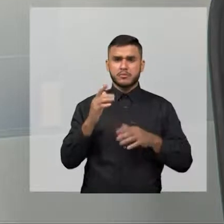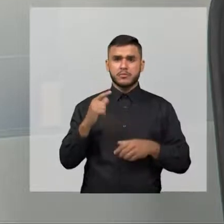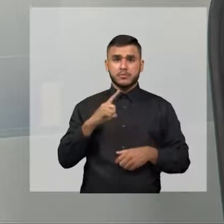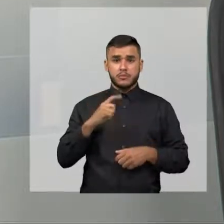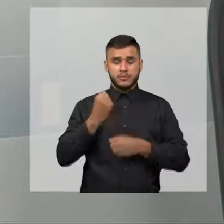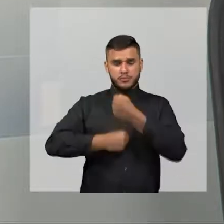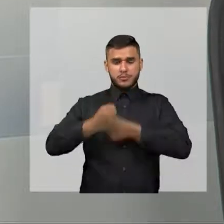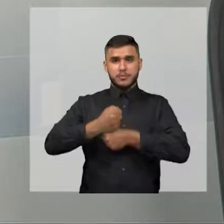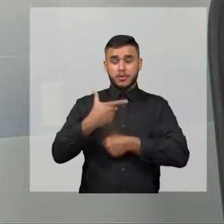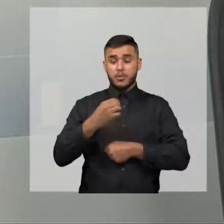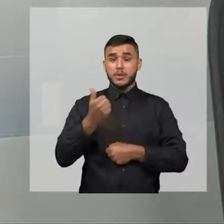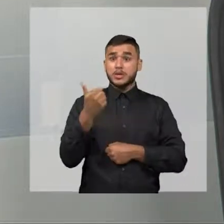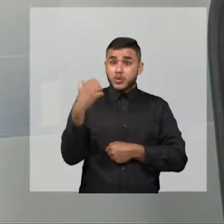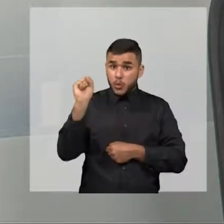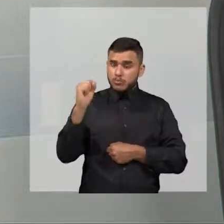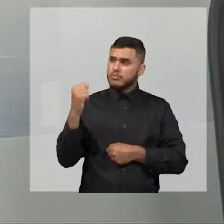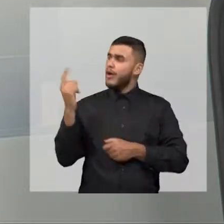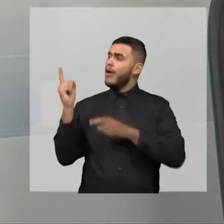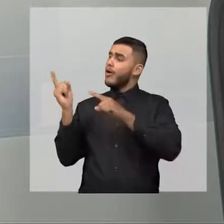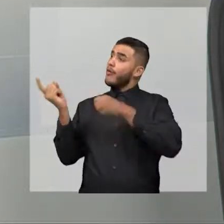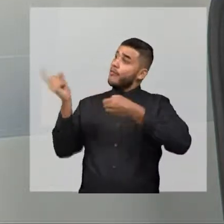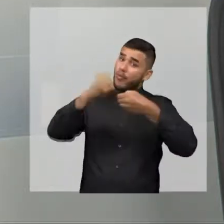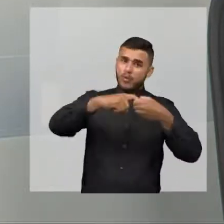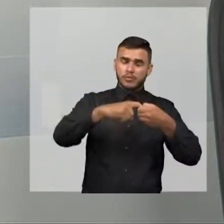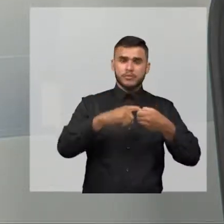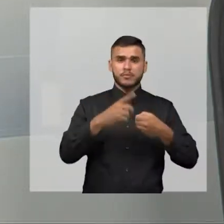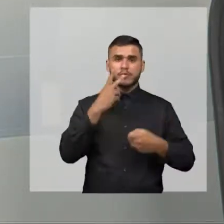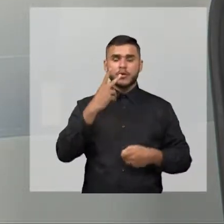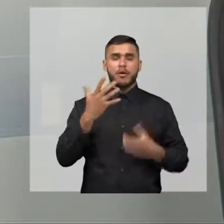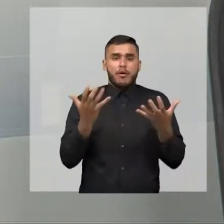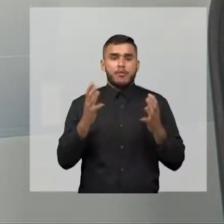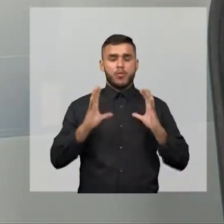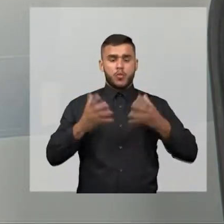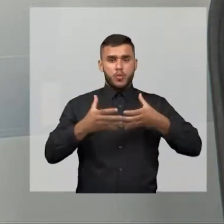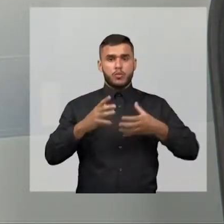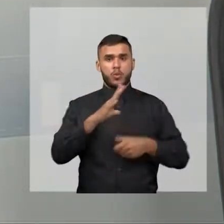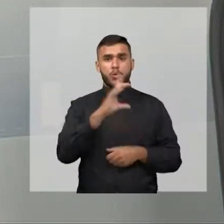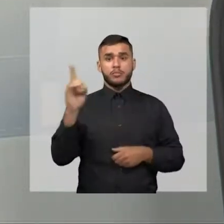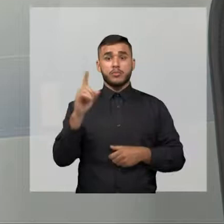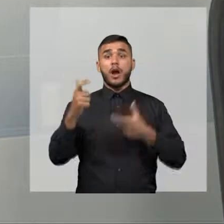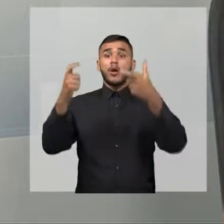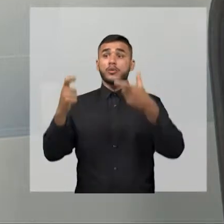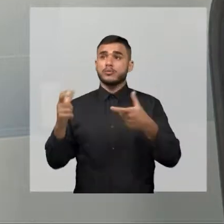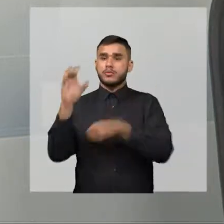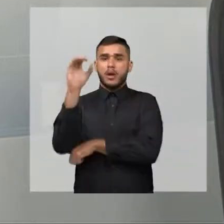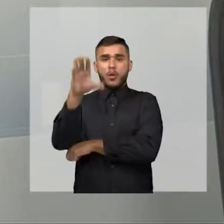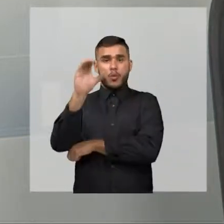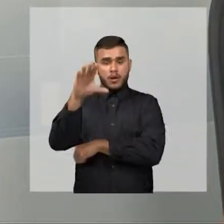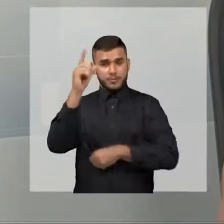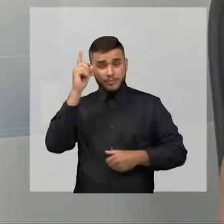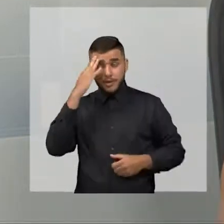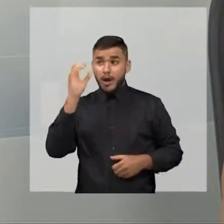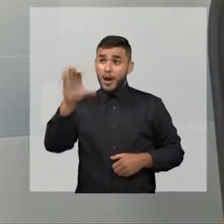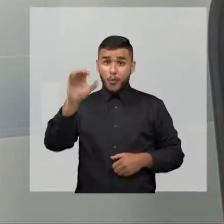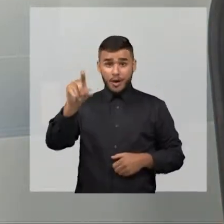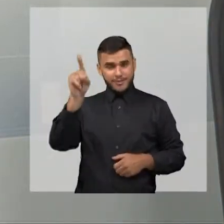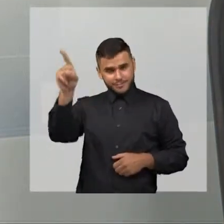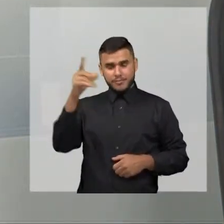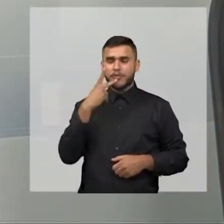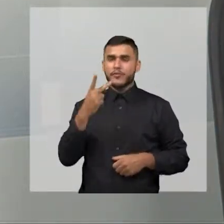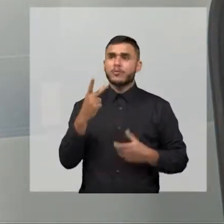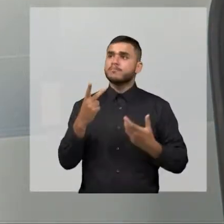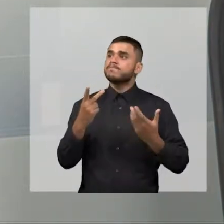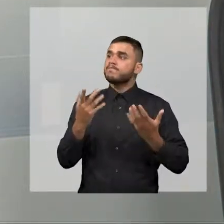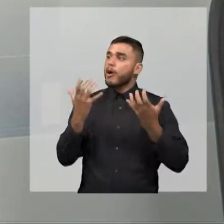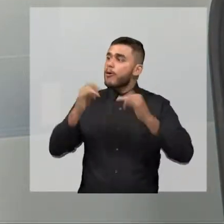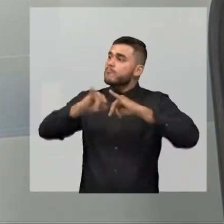foi essa que eu vim para cá de vez, porque eu cheguei aqui e me pediram para eu ir coordenar a campanha do Camilo em Caucaia. Tá certo. E aí eu